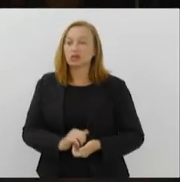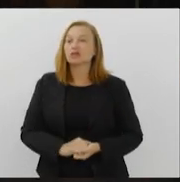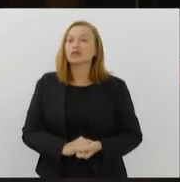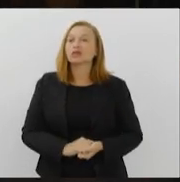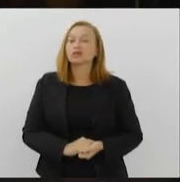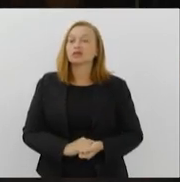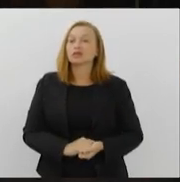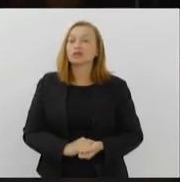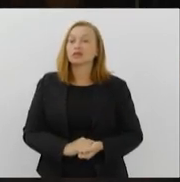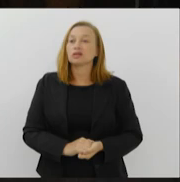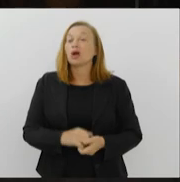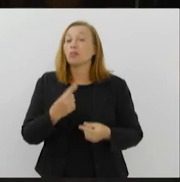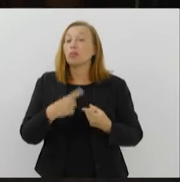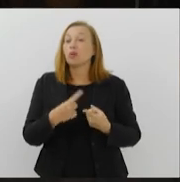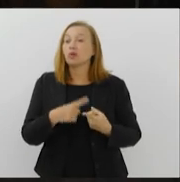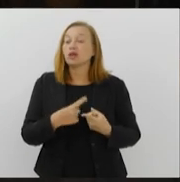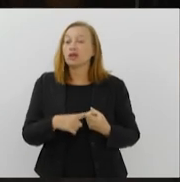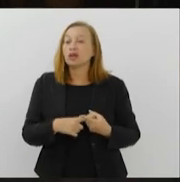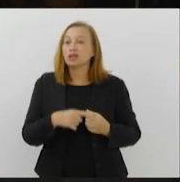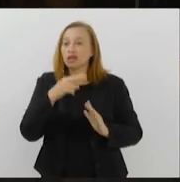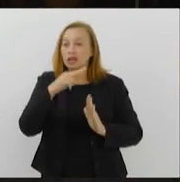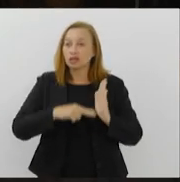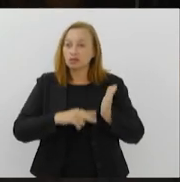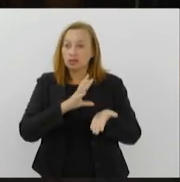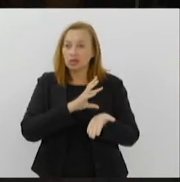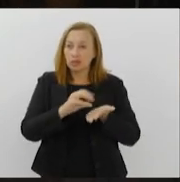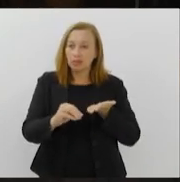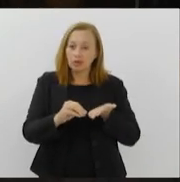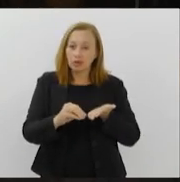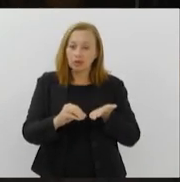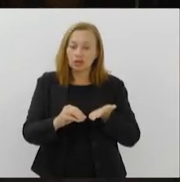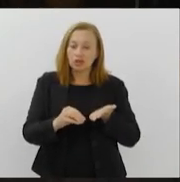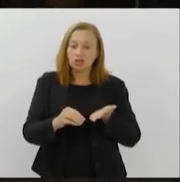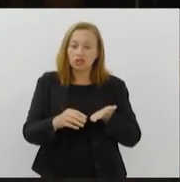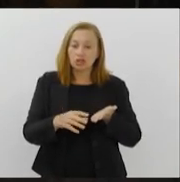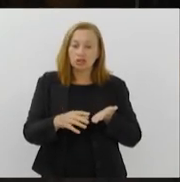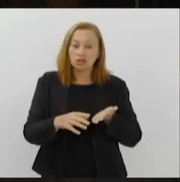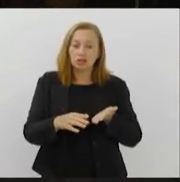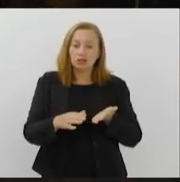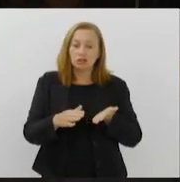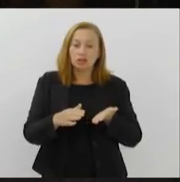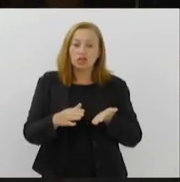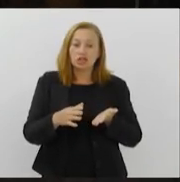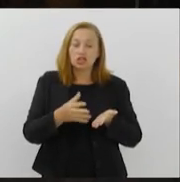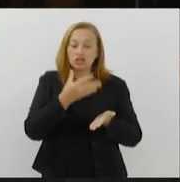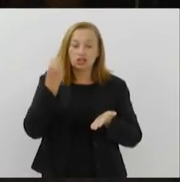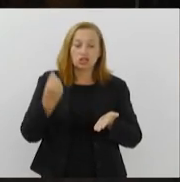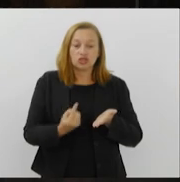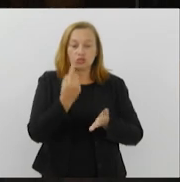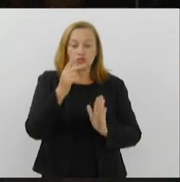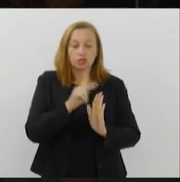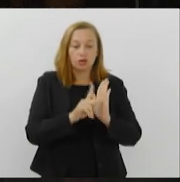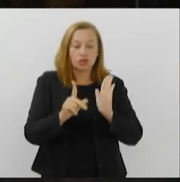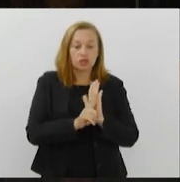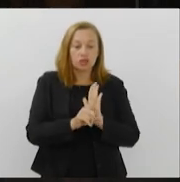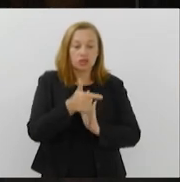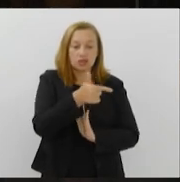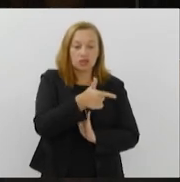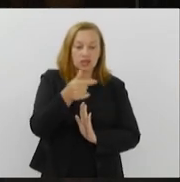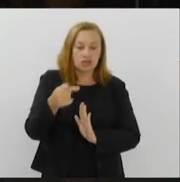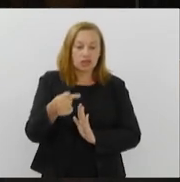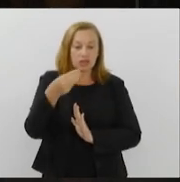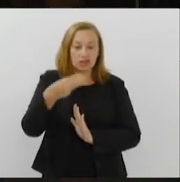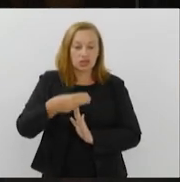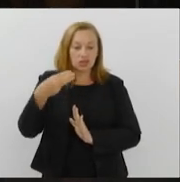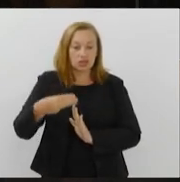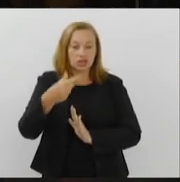porque eu, na leitura da pauta aqui, acabei saltando um projeto Projeto de lei número 1733